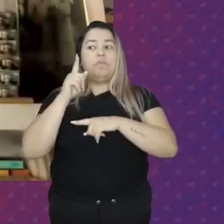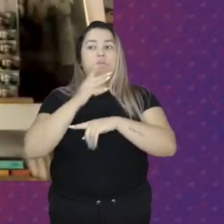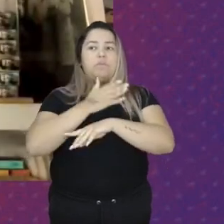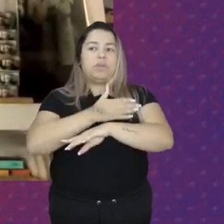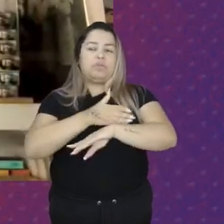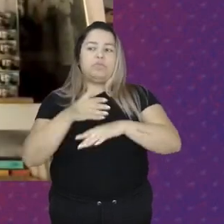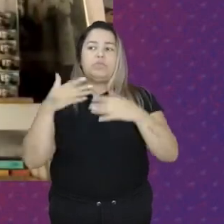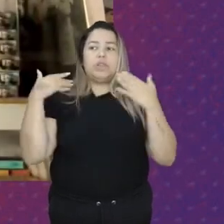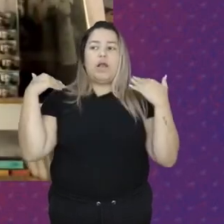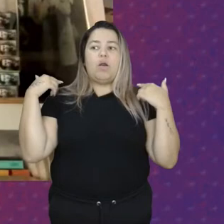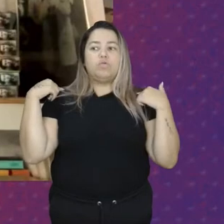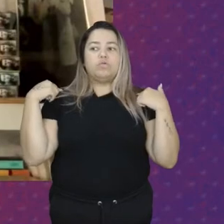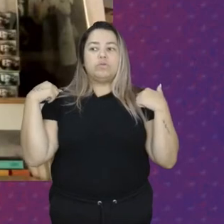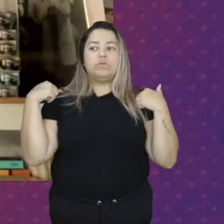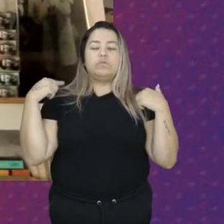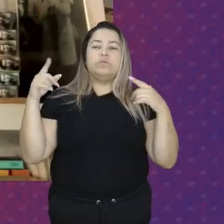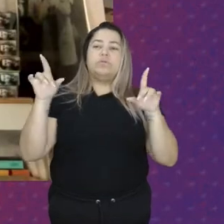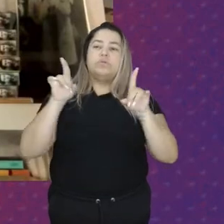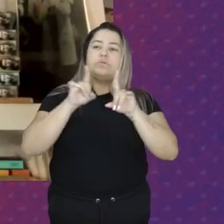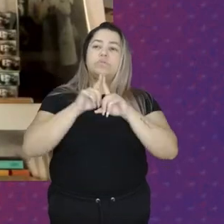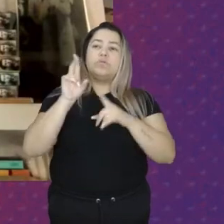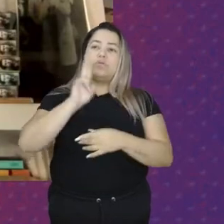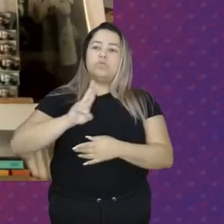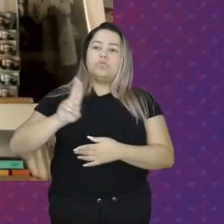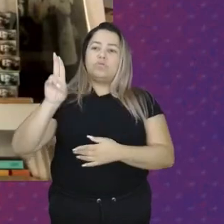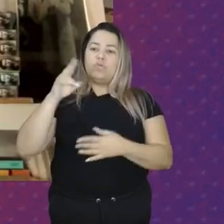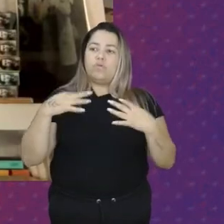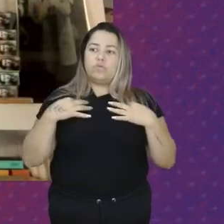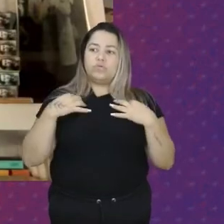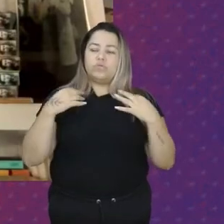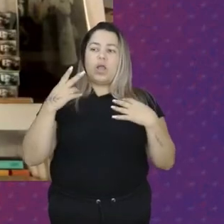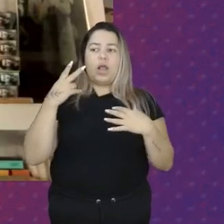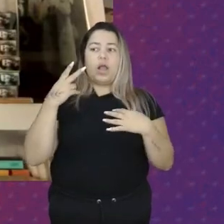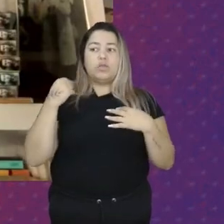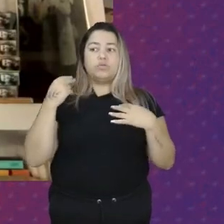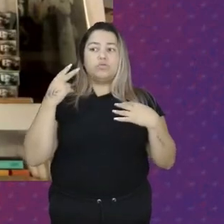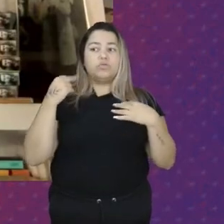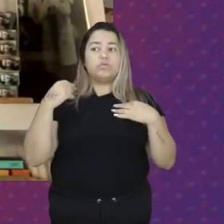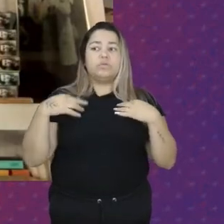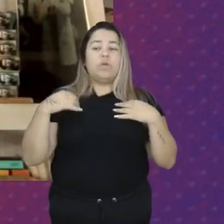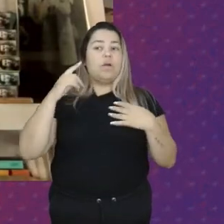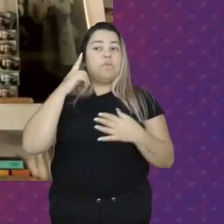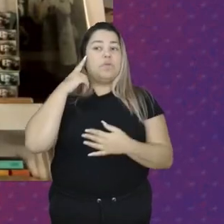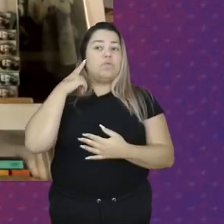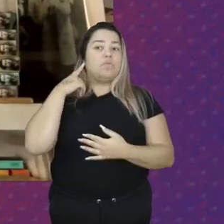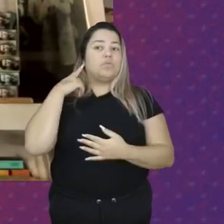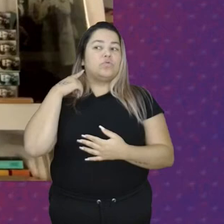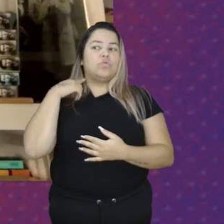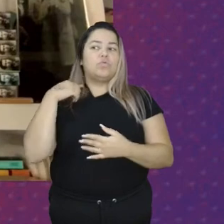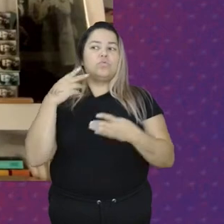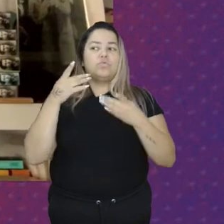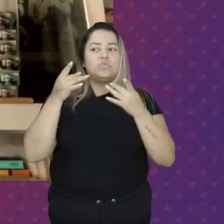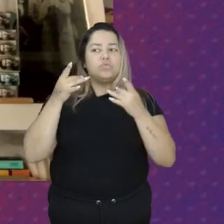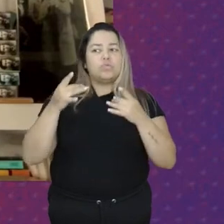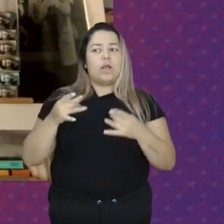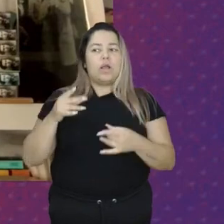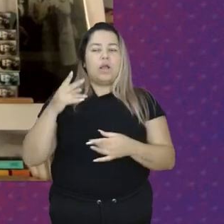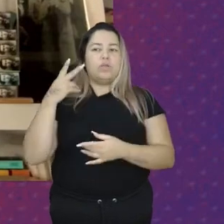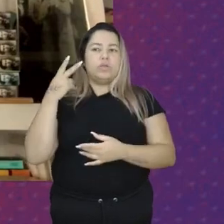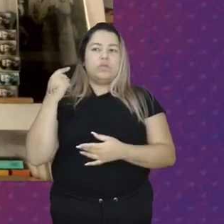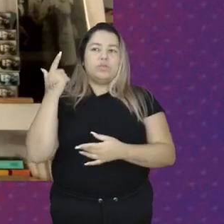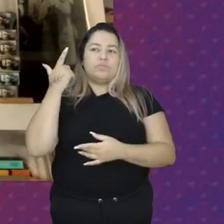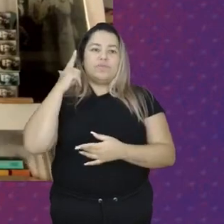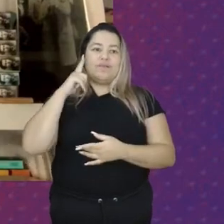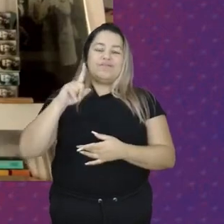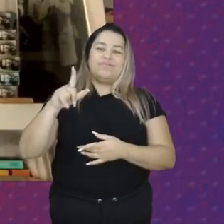na altura do ombro, estou usando um vestido azul, um brinco com uns detalhes azuis que eu ganhei